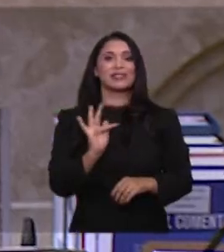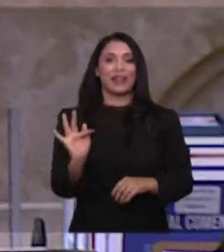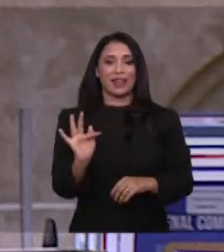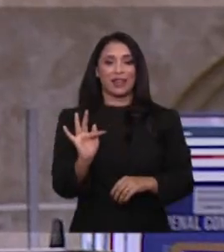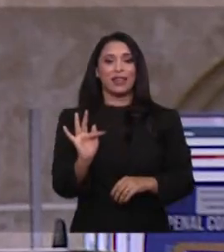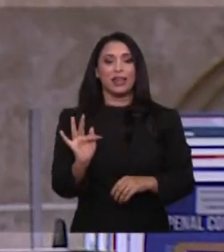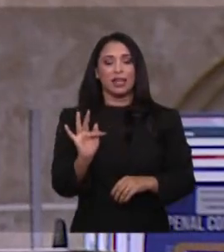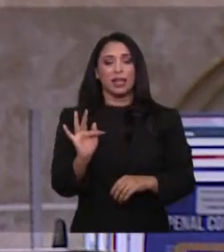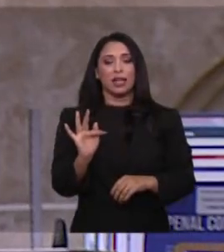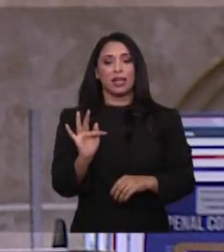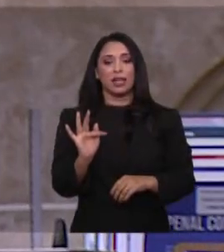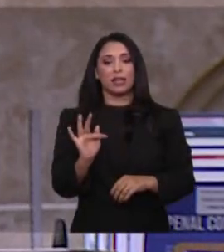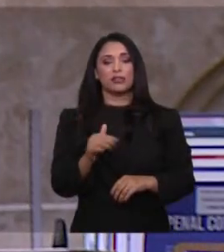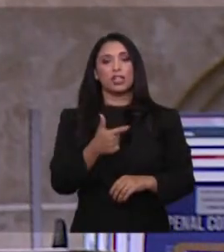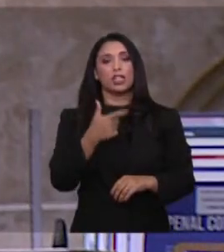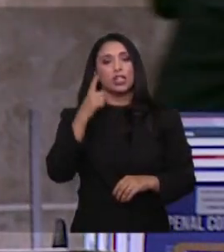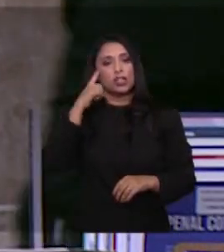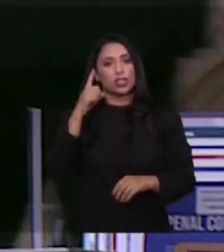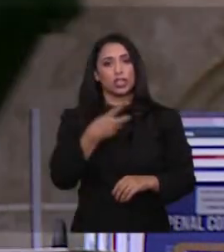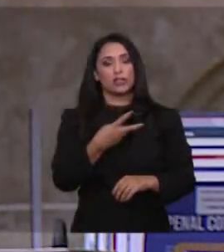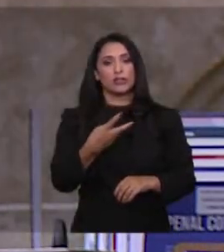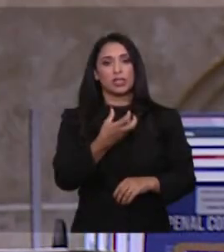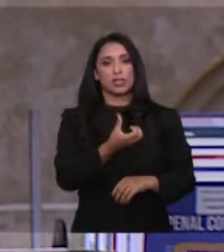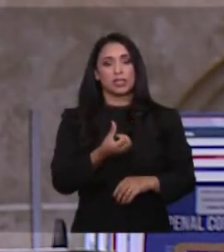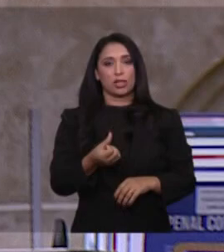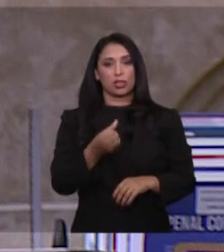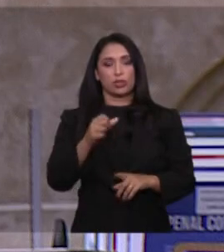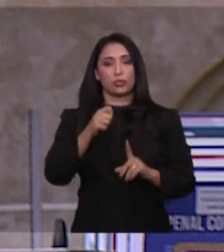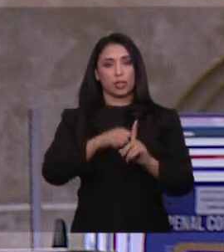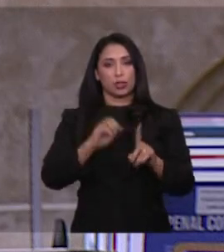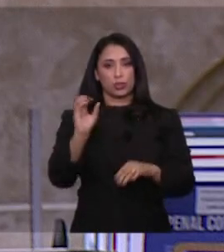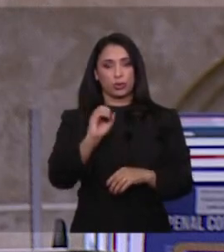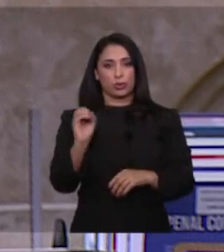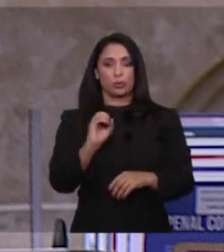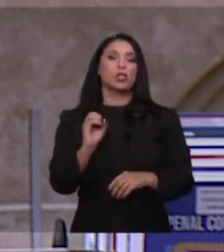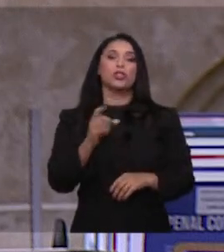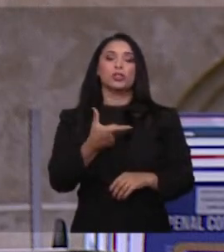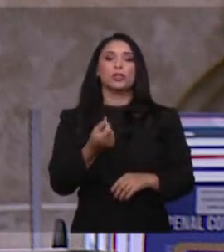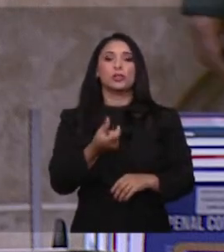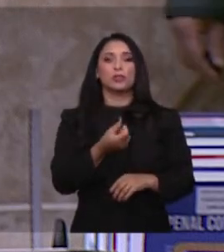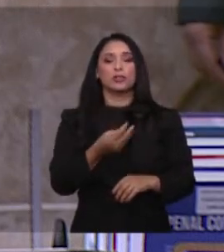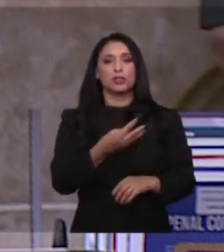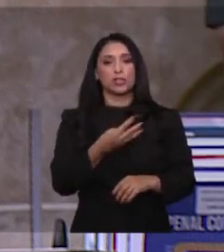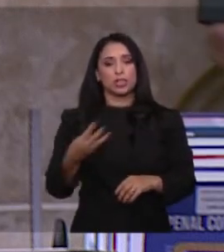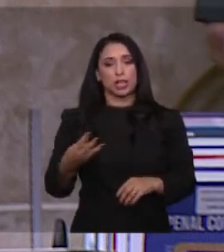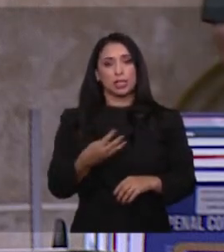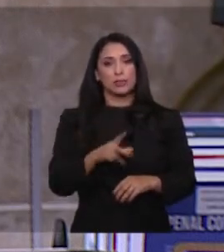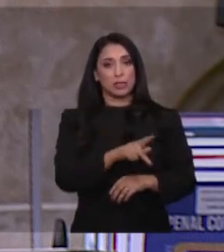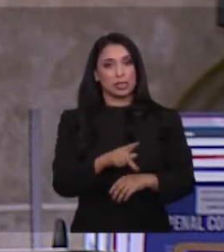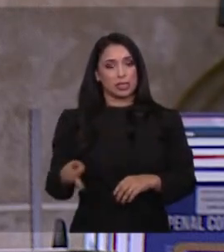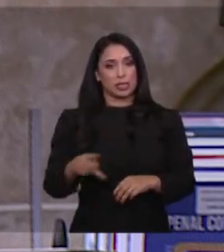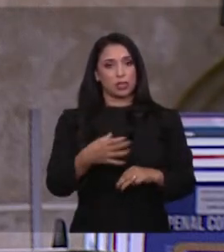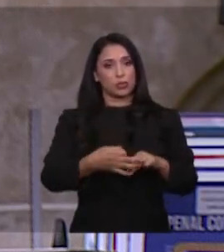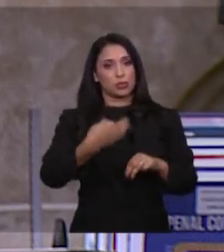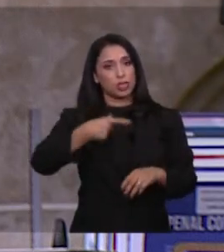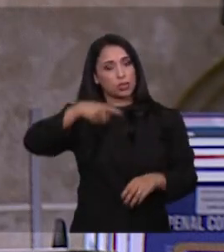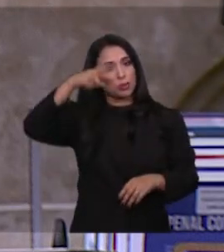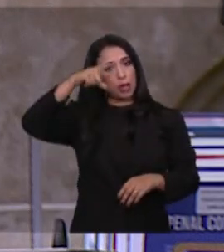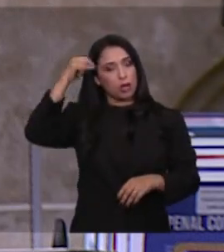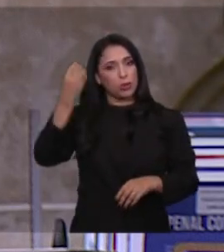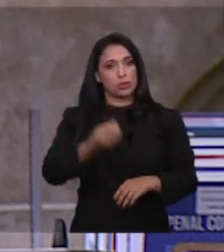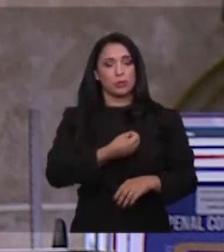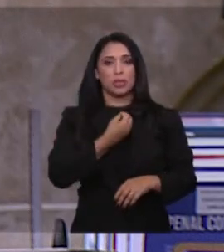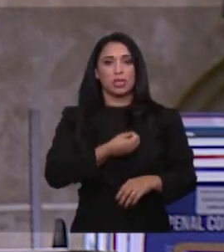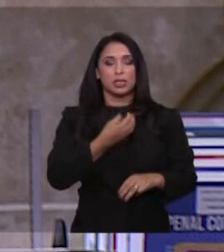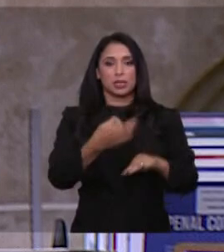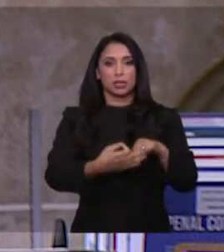Federal, realizada em 26 de outubro de 2023. Presidência do senhor ministro Luiz Roberto Barroso. Presentes à sessão os